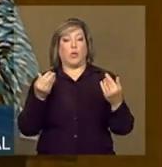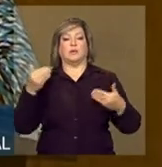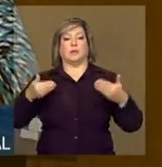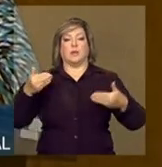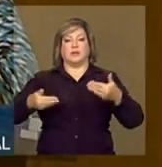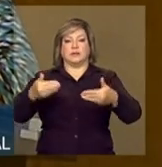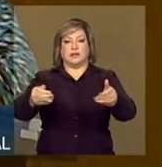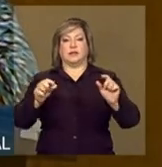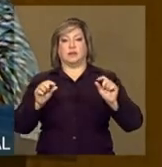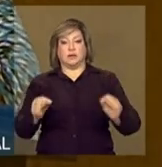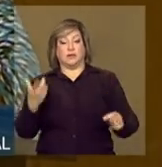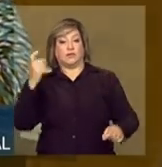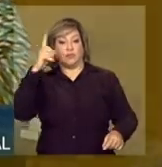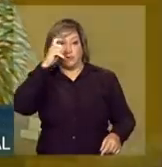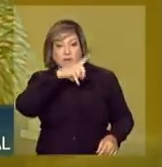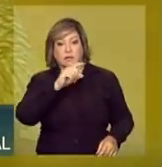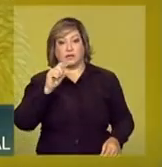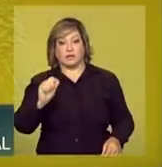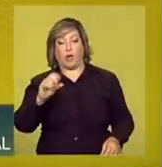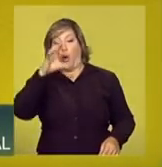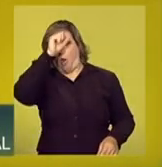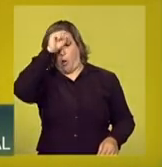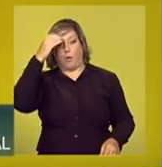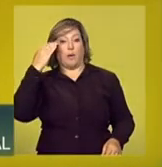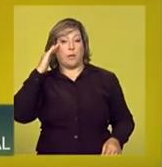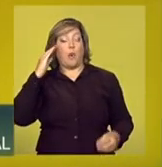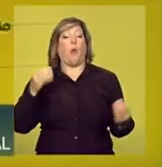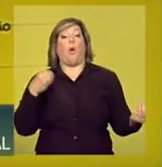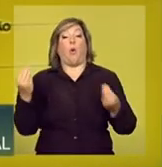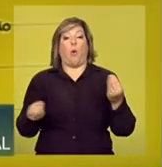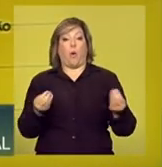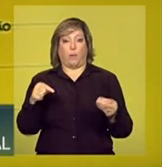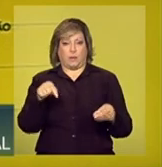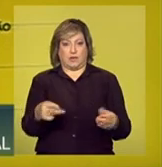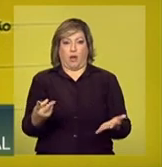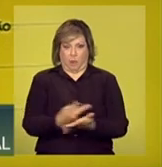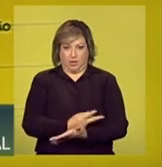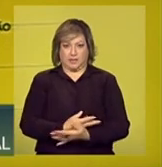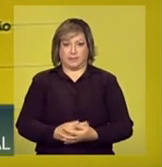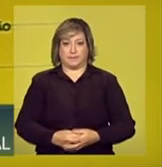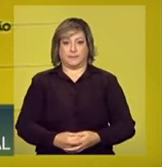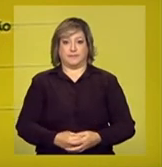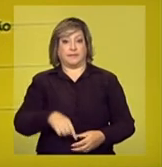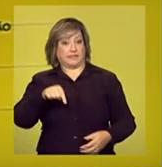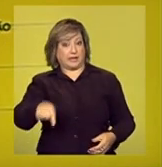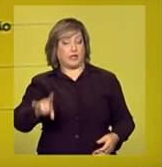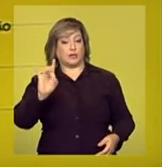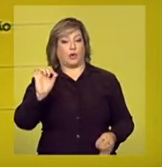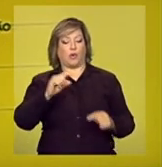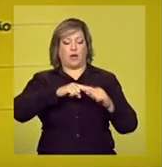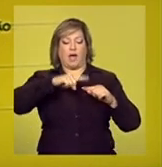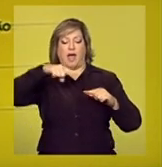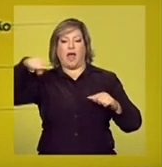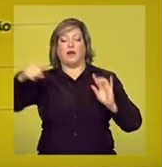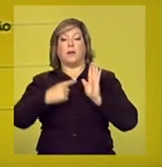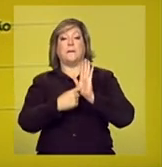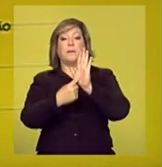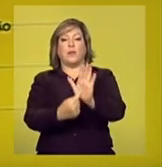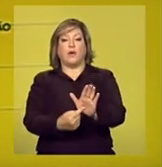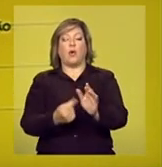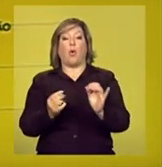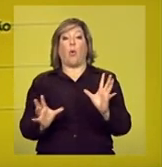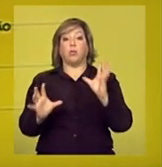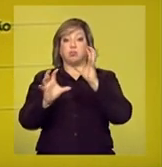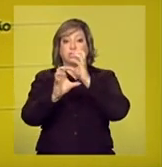e a dificuldade, e até de compreensão de como é que isso se dá. Bom, isso aí é só um gráfico para mostrar que o volume de